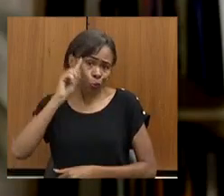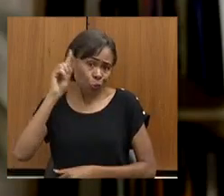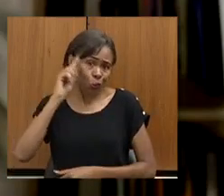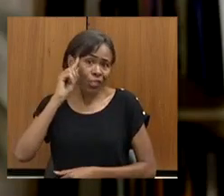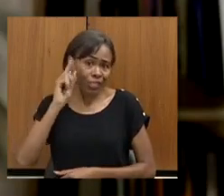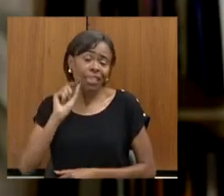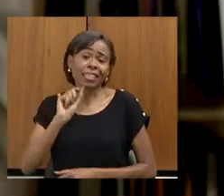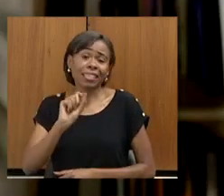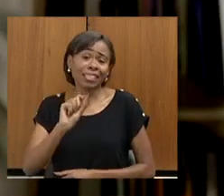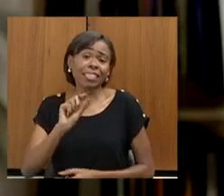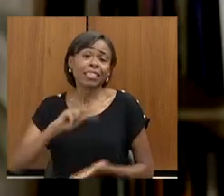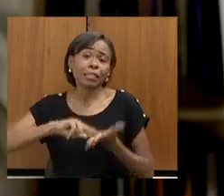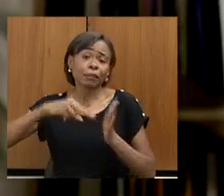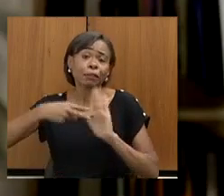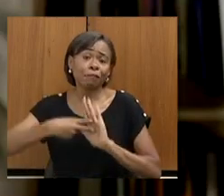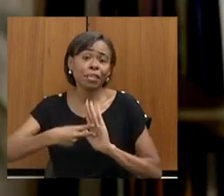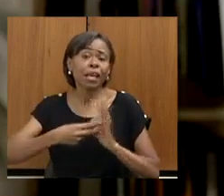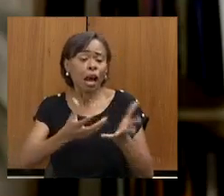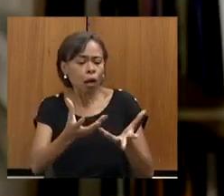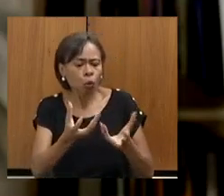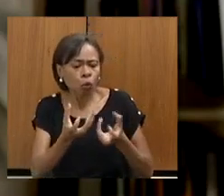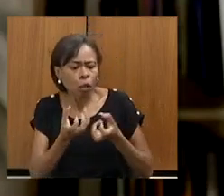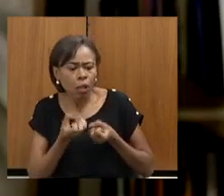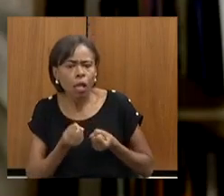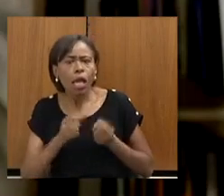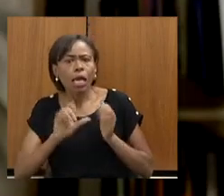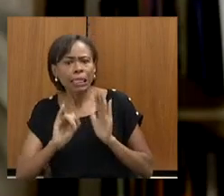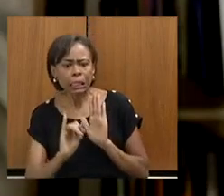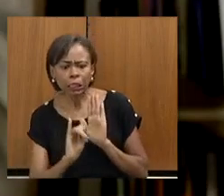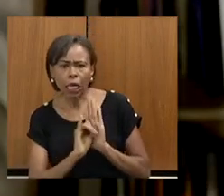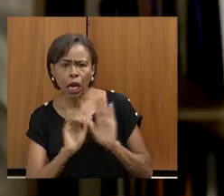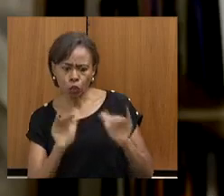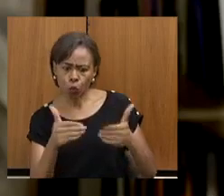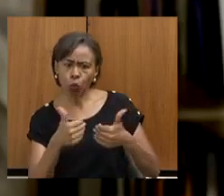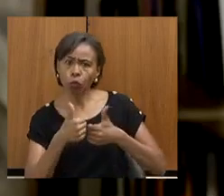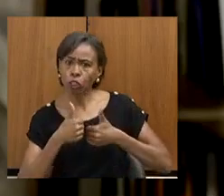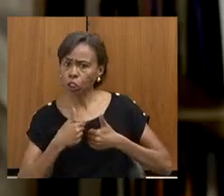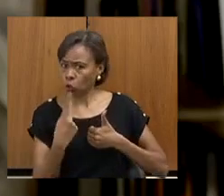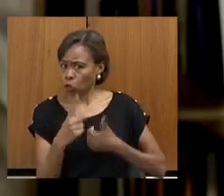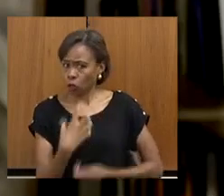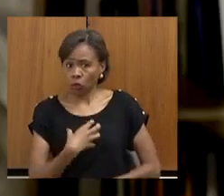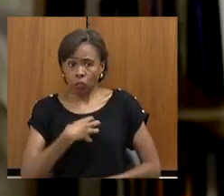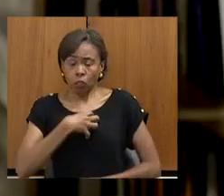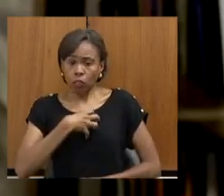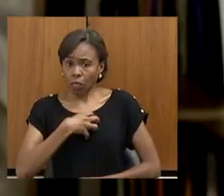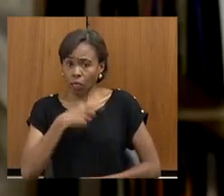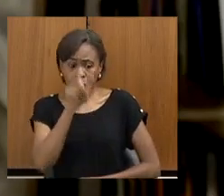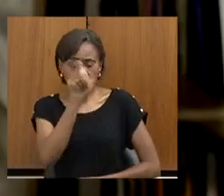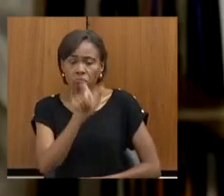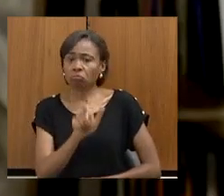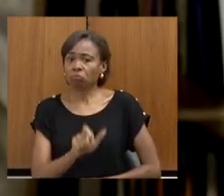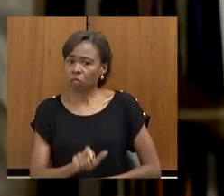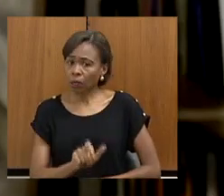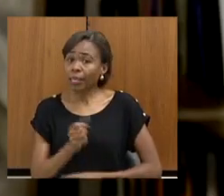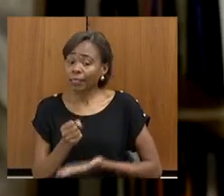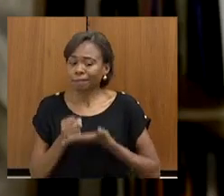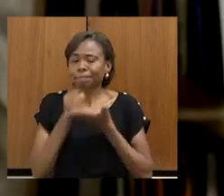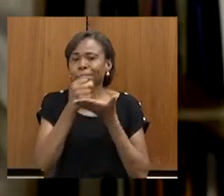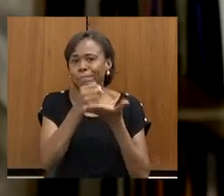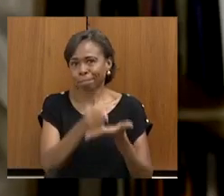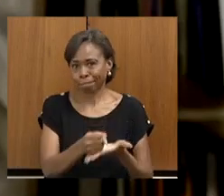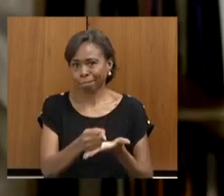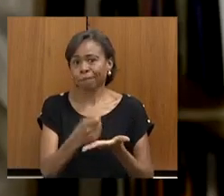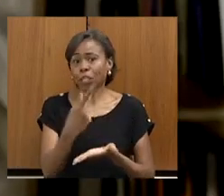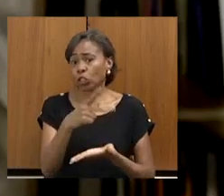acolher a singularidade do autista, o seu modo de ser e ajudá-lo com